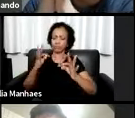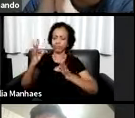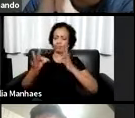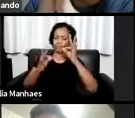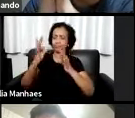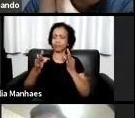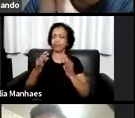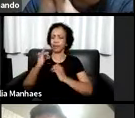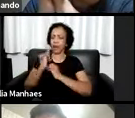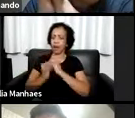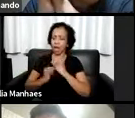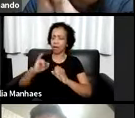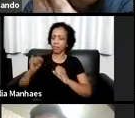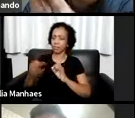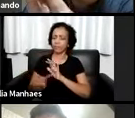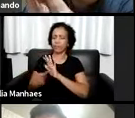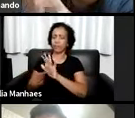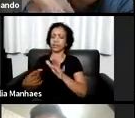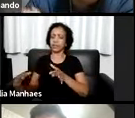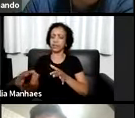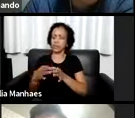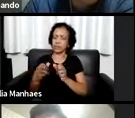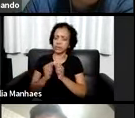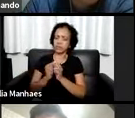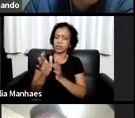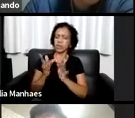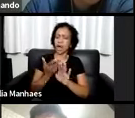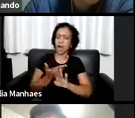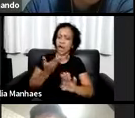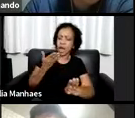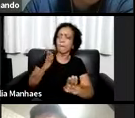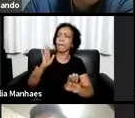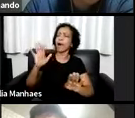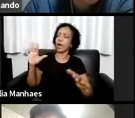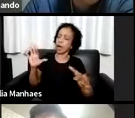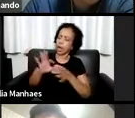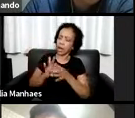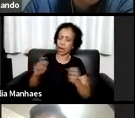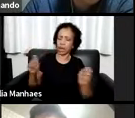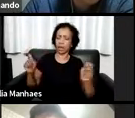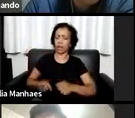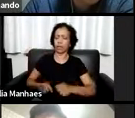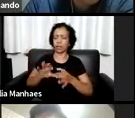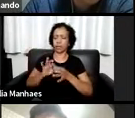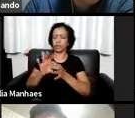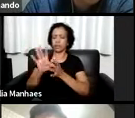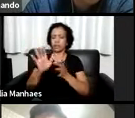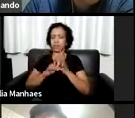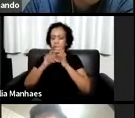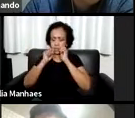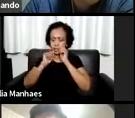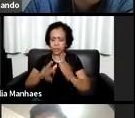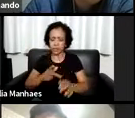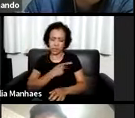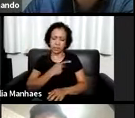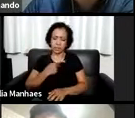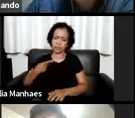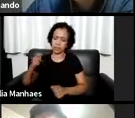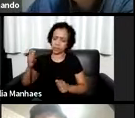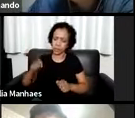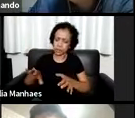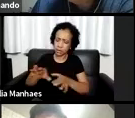que estejamos juntos, mesmo à distância. Abençoa os pastores que possam estar tendo